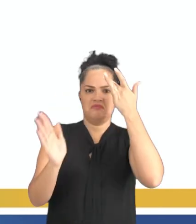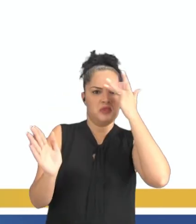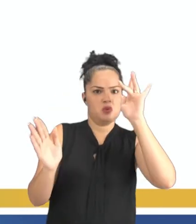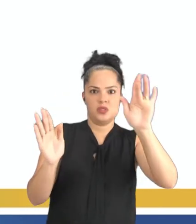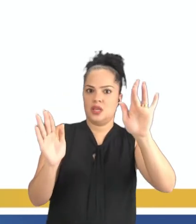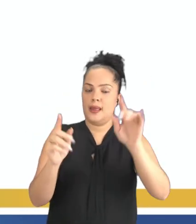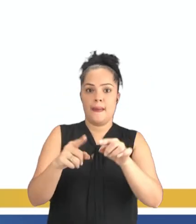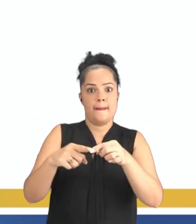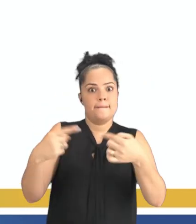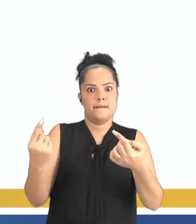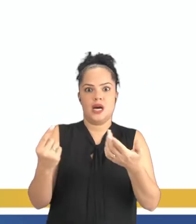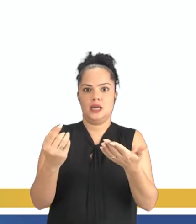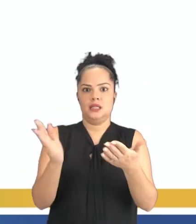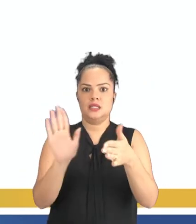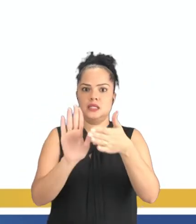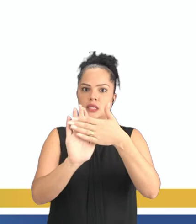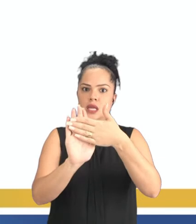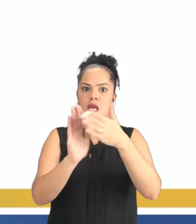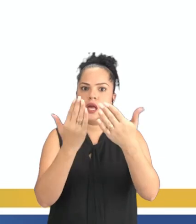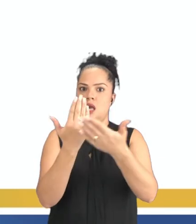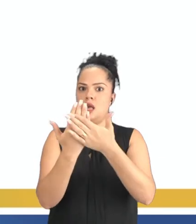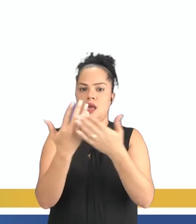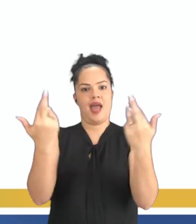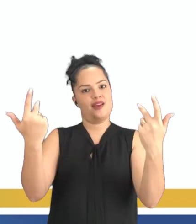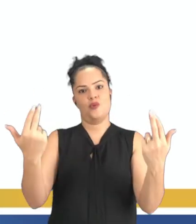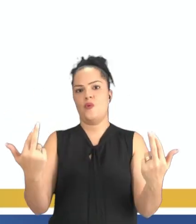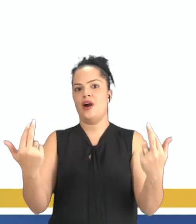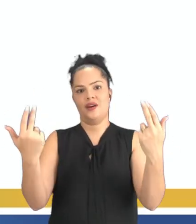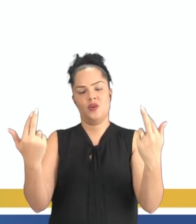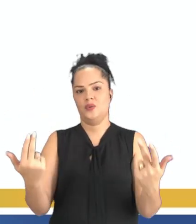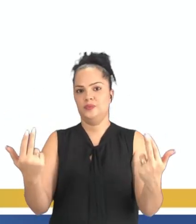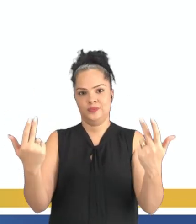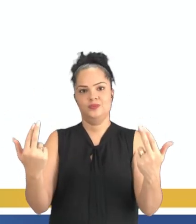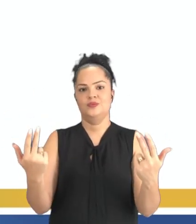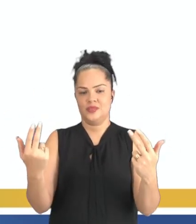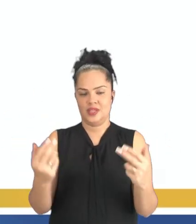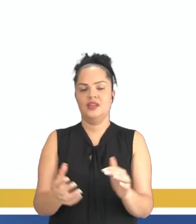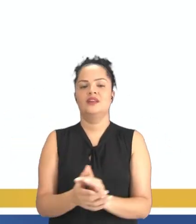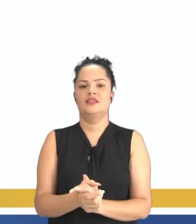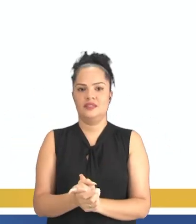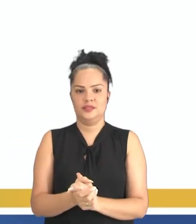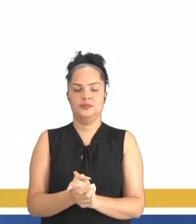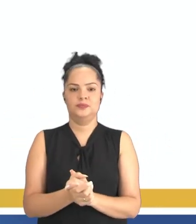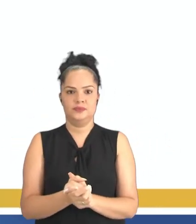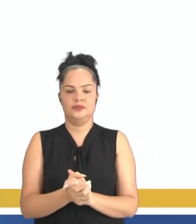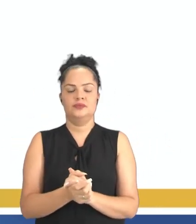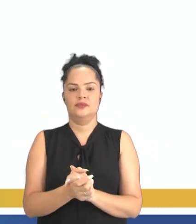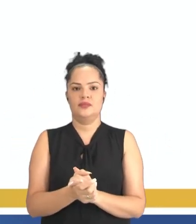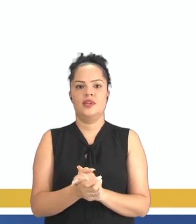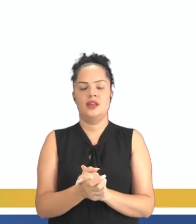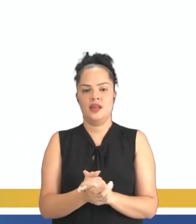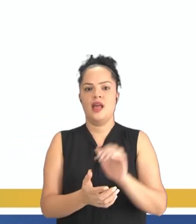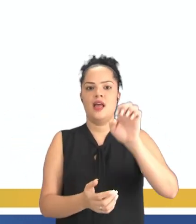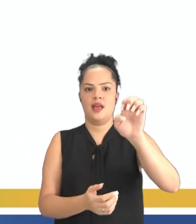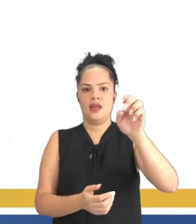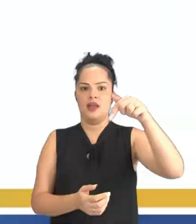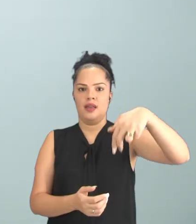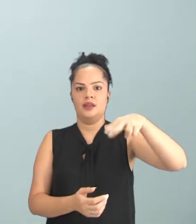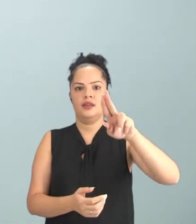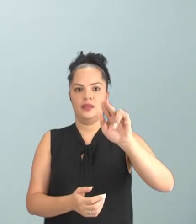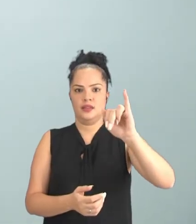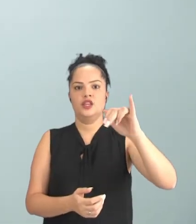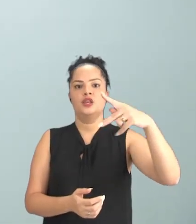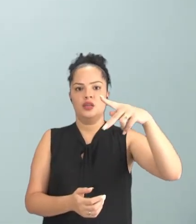cair cara ou de cair coroa é a mesma. Então isso é um exemplo de um espaço equiprovável. Todas